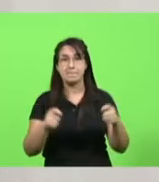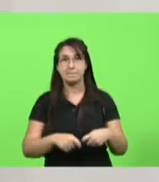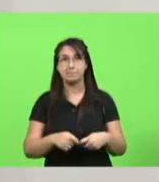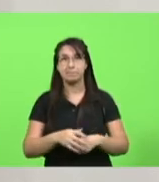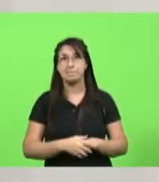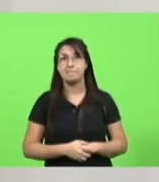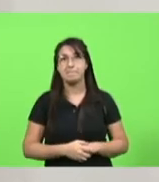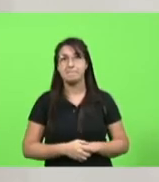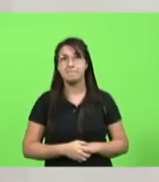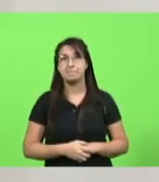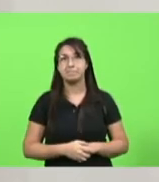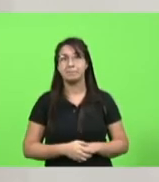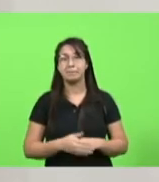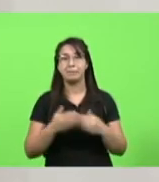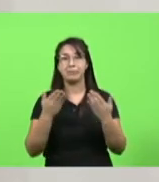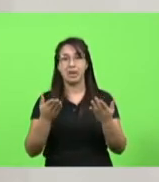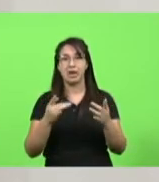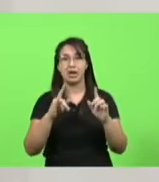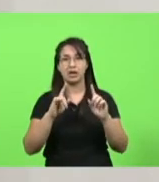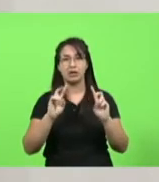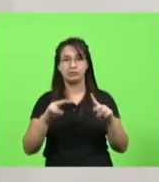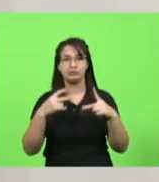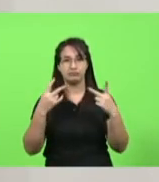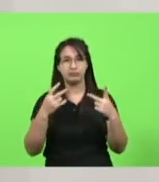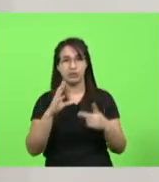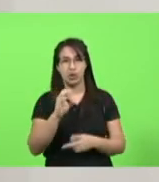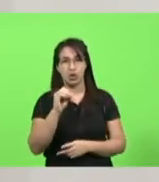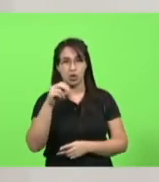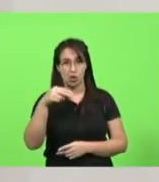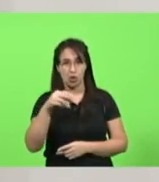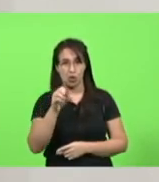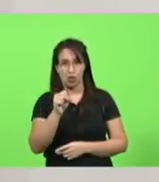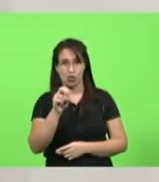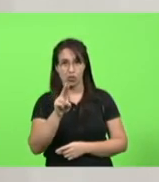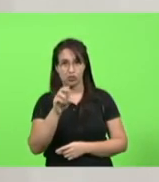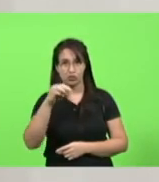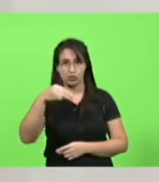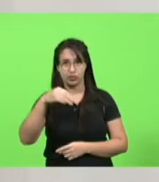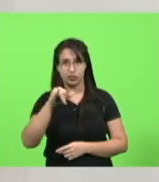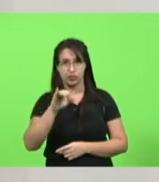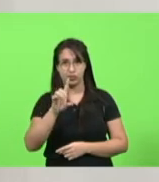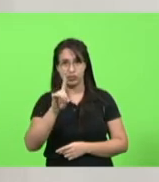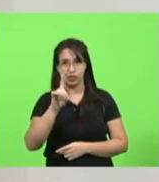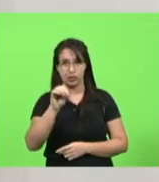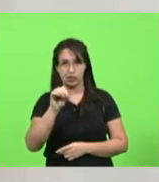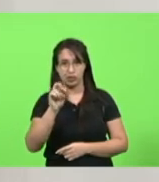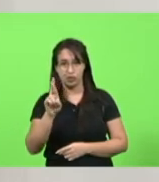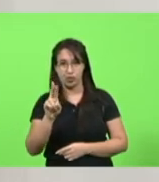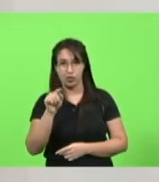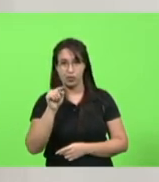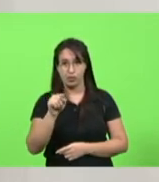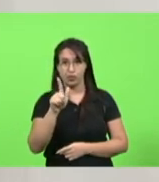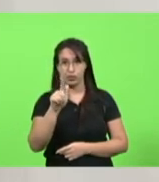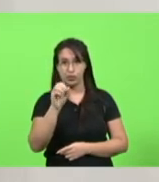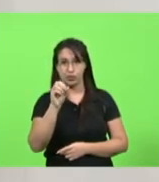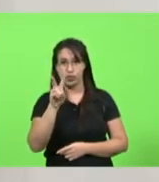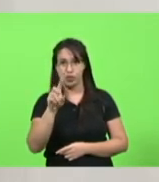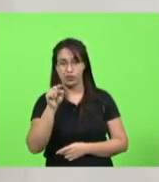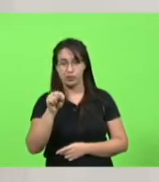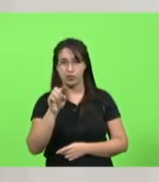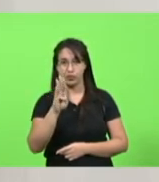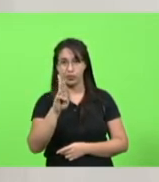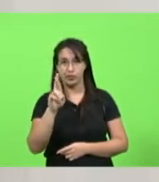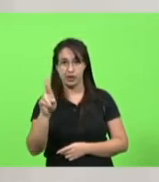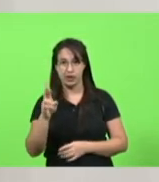plataforma consumidor.gov.br é um serviço público que foi criado pelo Ministério da Justiça